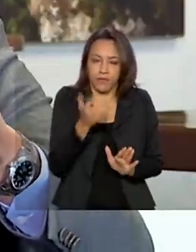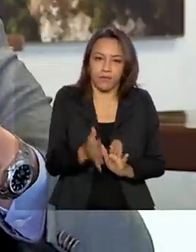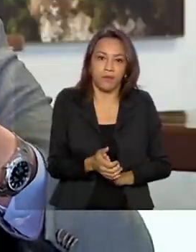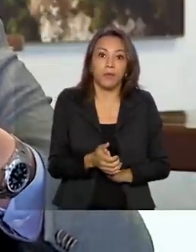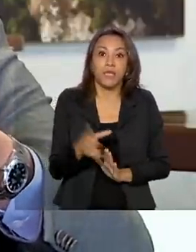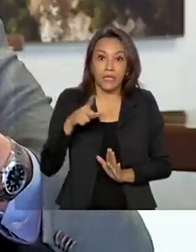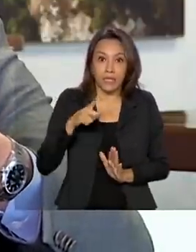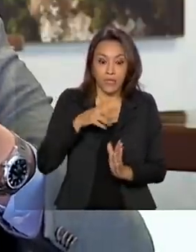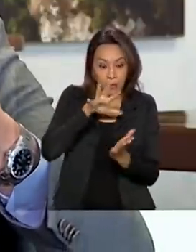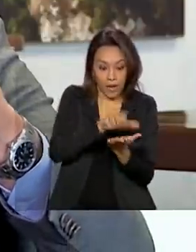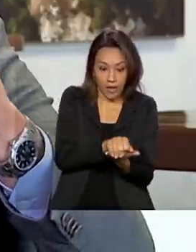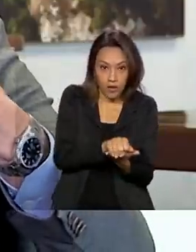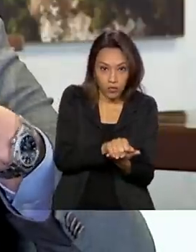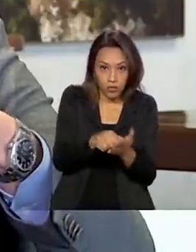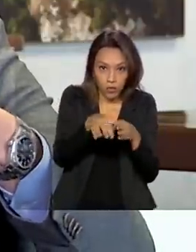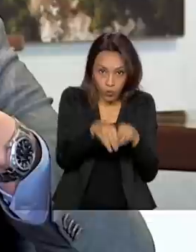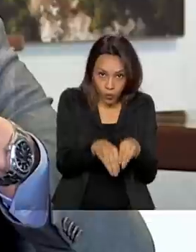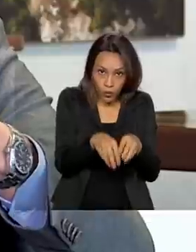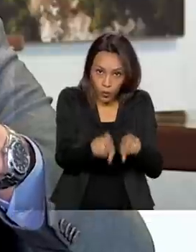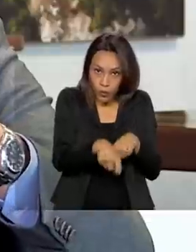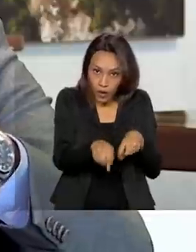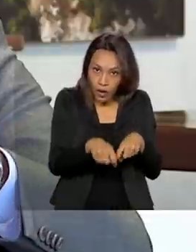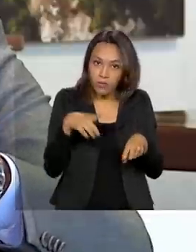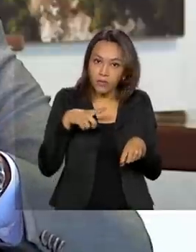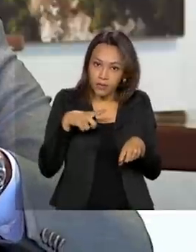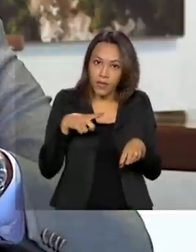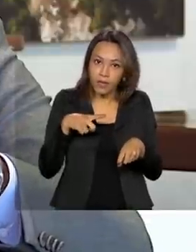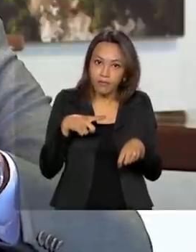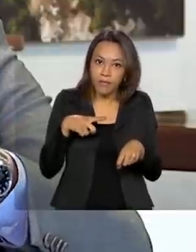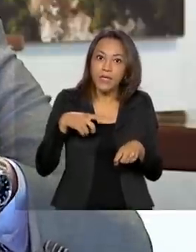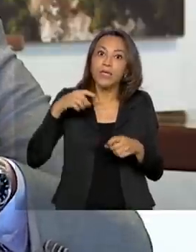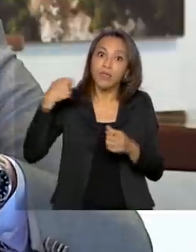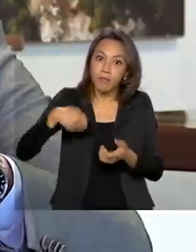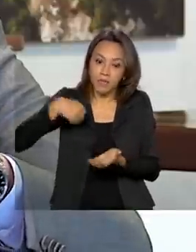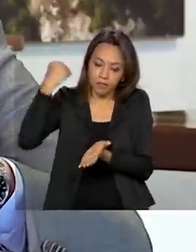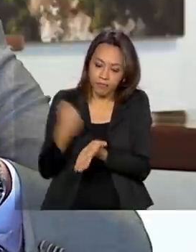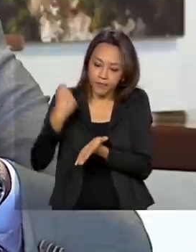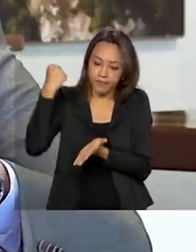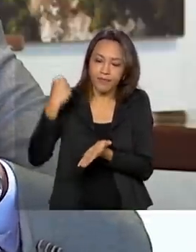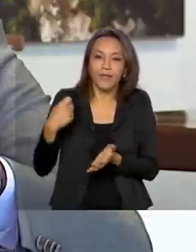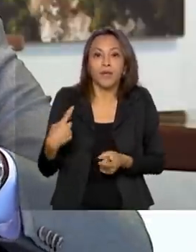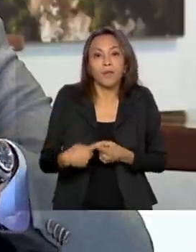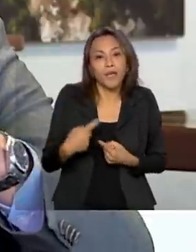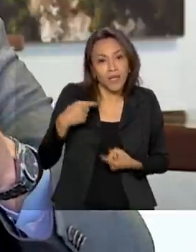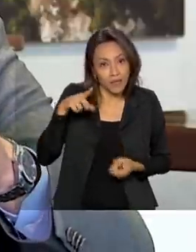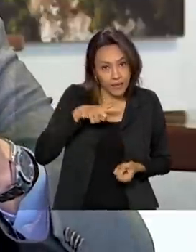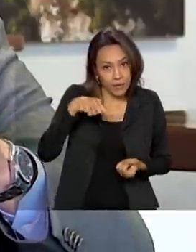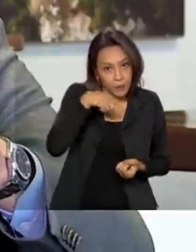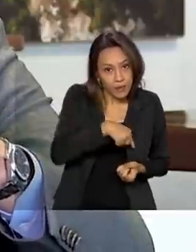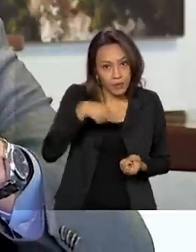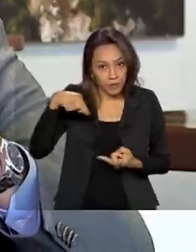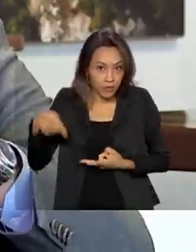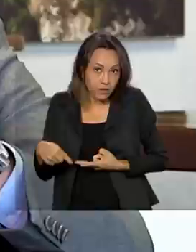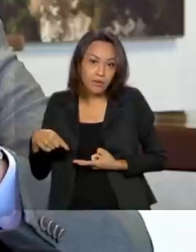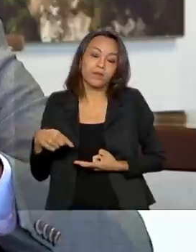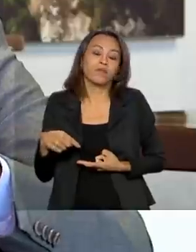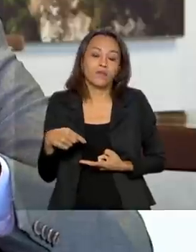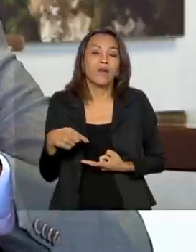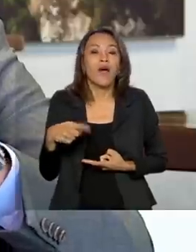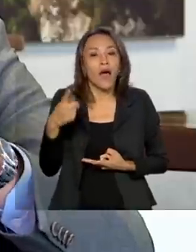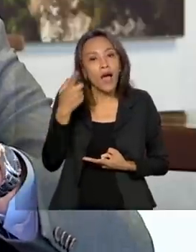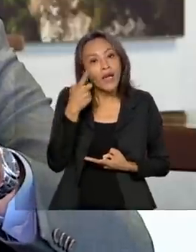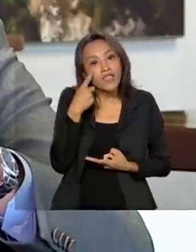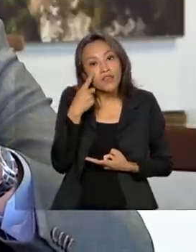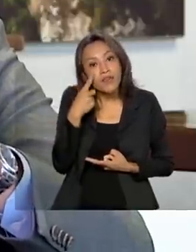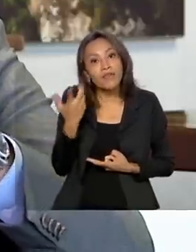cadastro ambiental rural efetuado e validado. Por quê? Porque com isso você... Aí não é uma discussão de posse